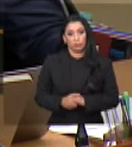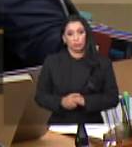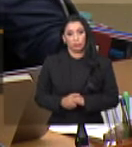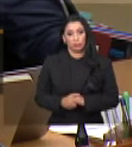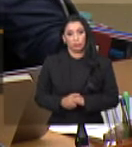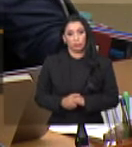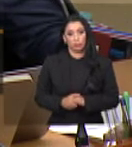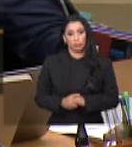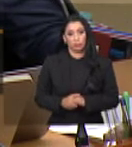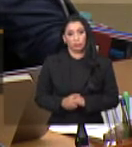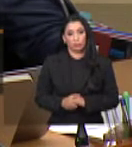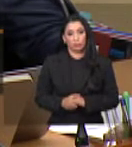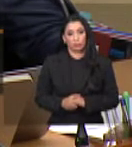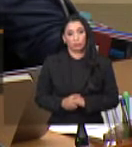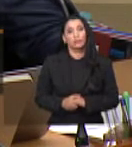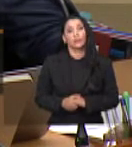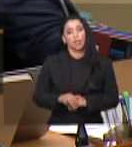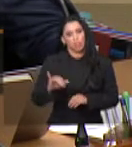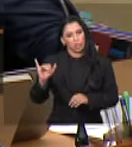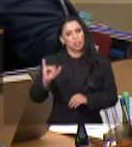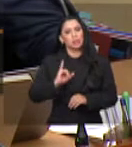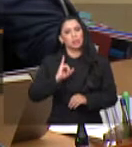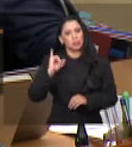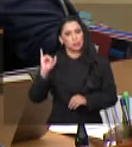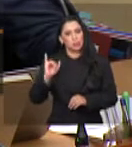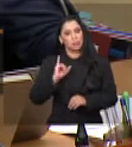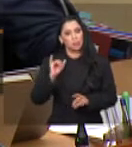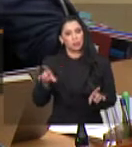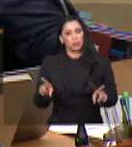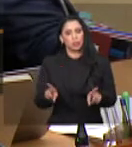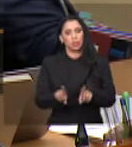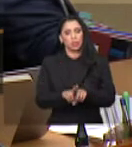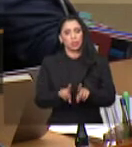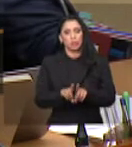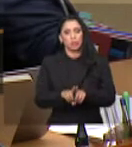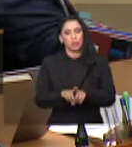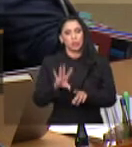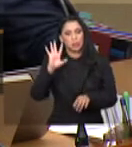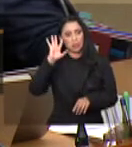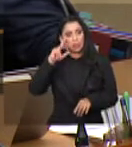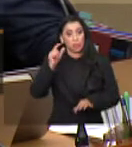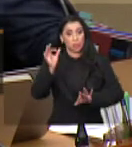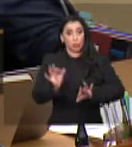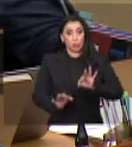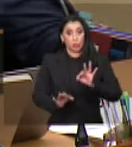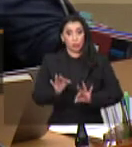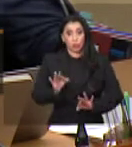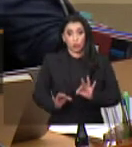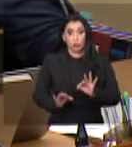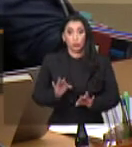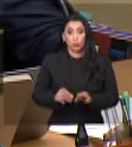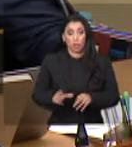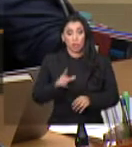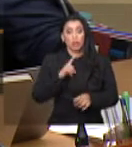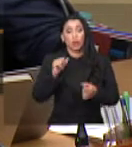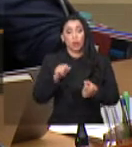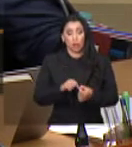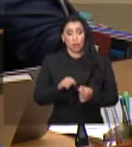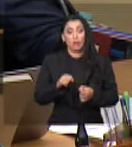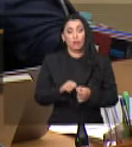em proporções relevantes demanda dissídio judicial cuja existência faça